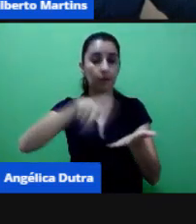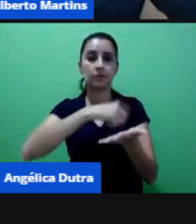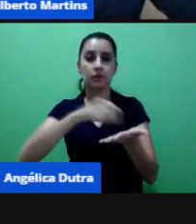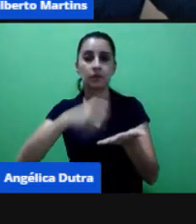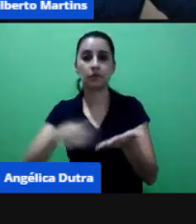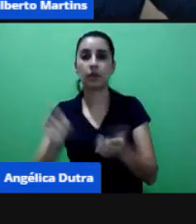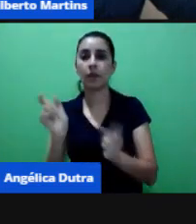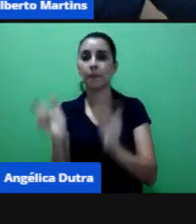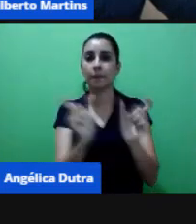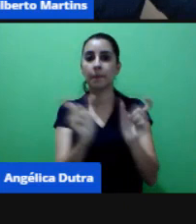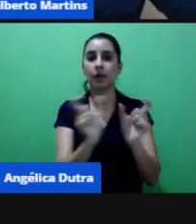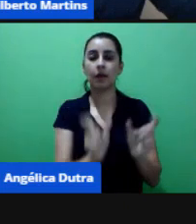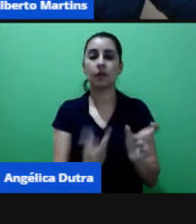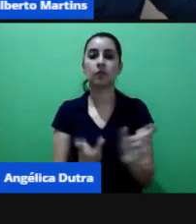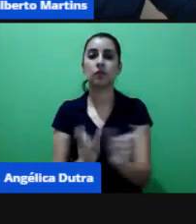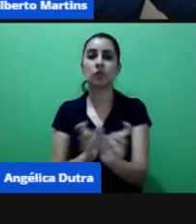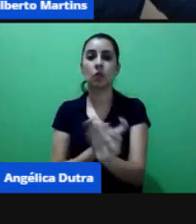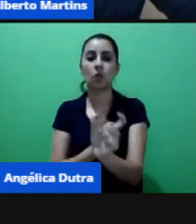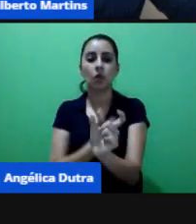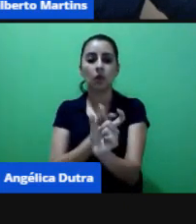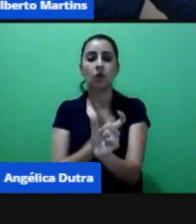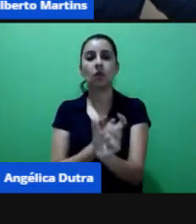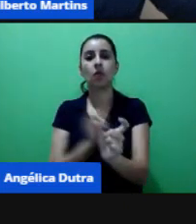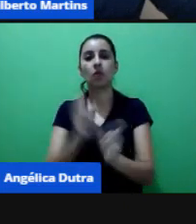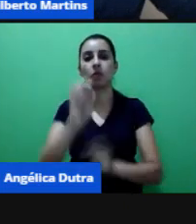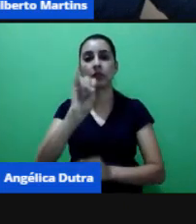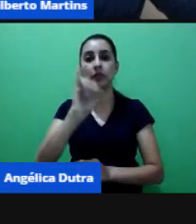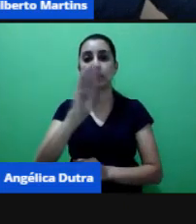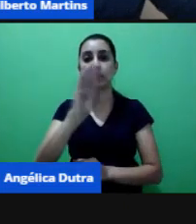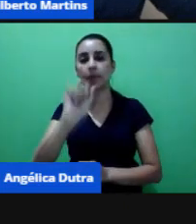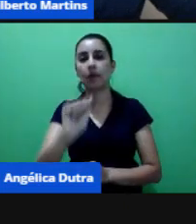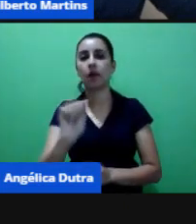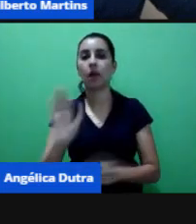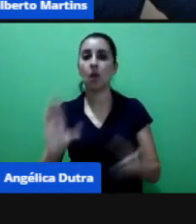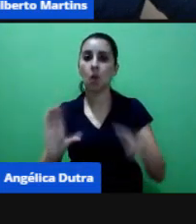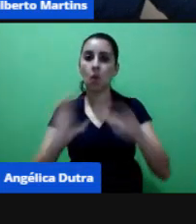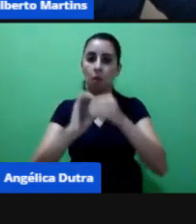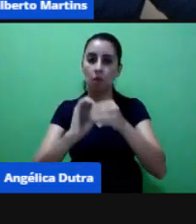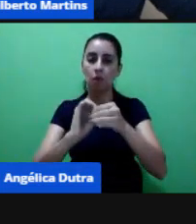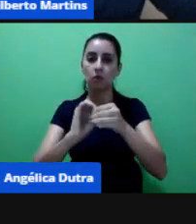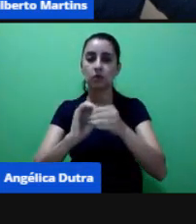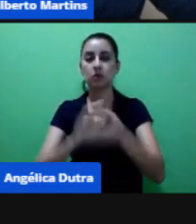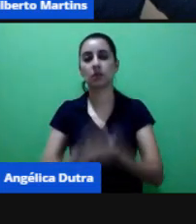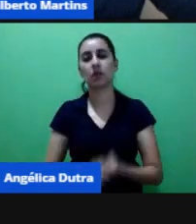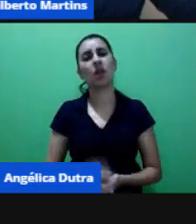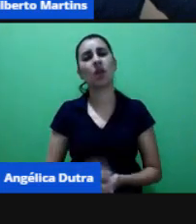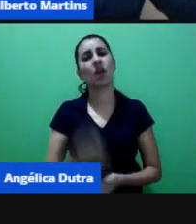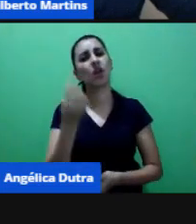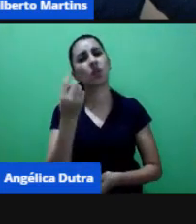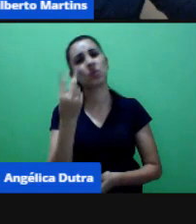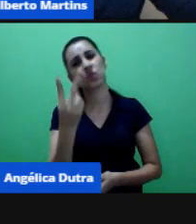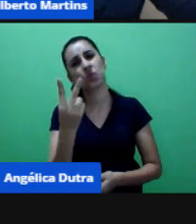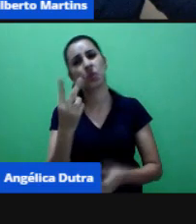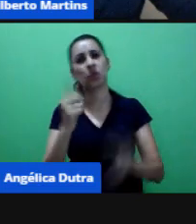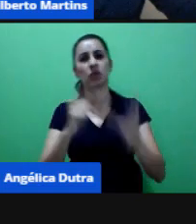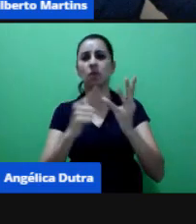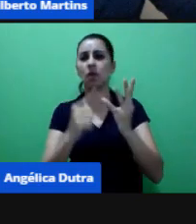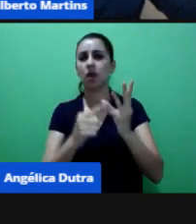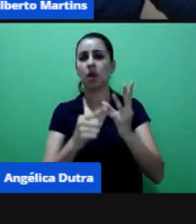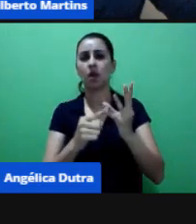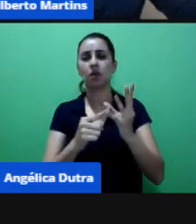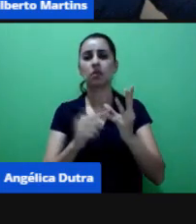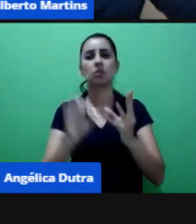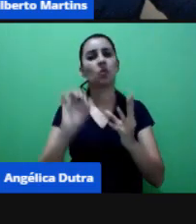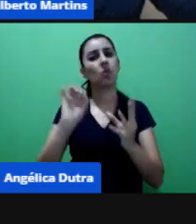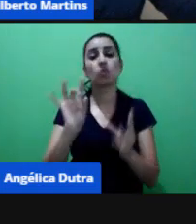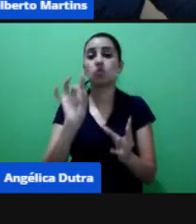com sílabas compostas por uma consoante ou duas vogais, ou apenas vogais, nos